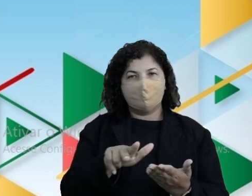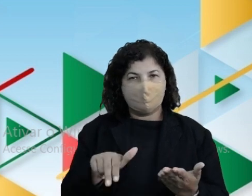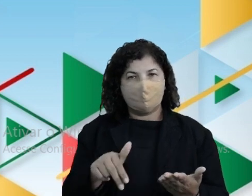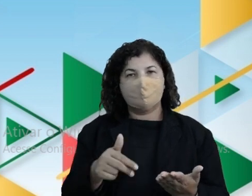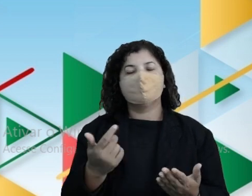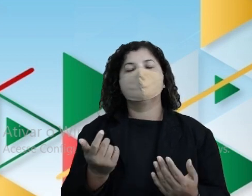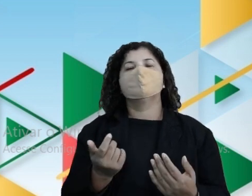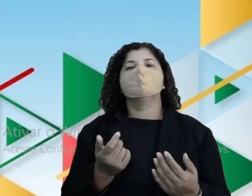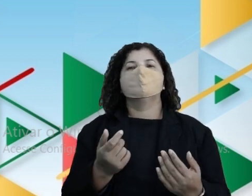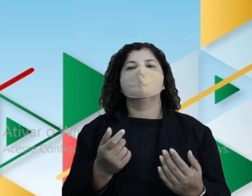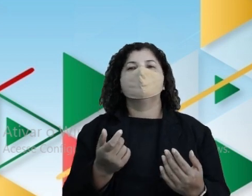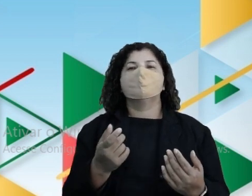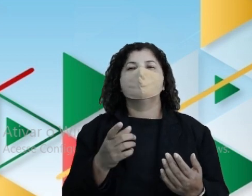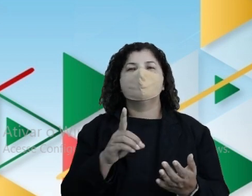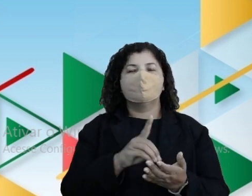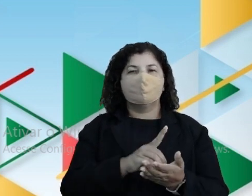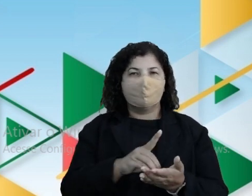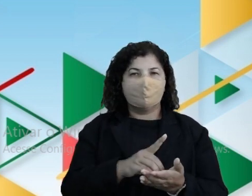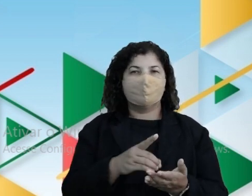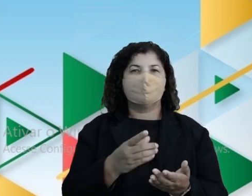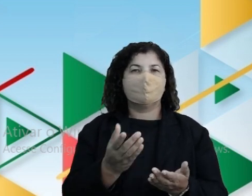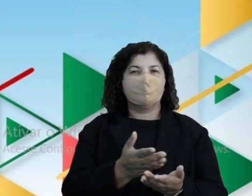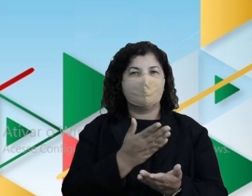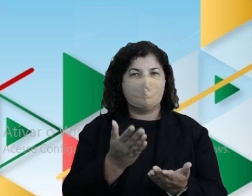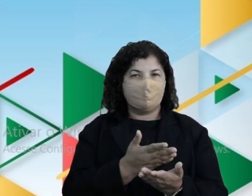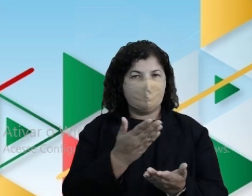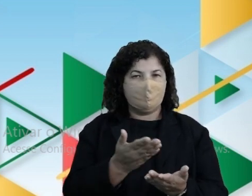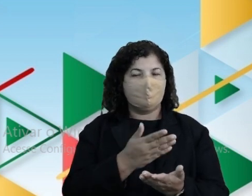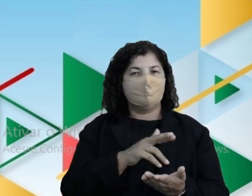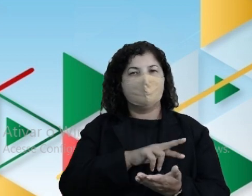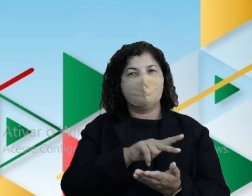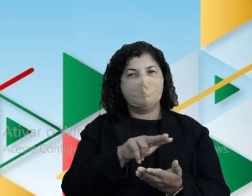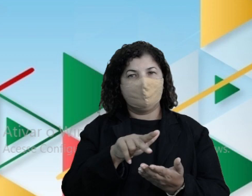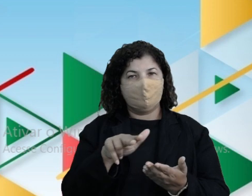relatos, diários, revistas, entre outros.